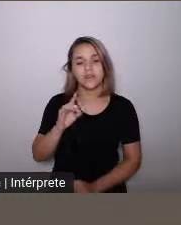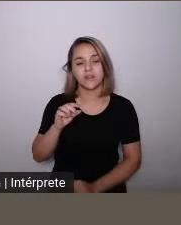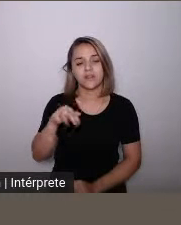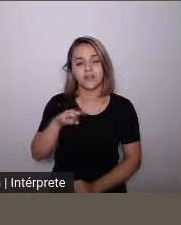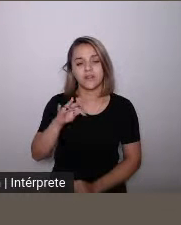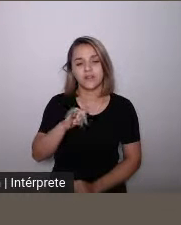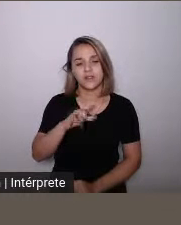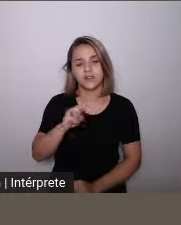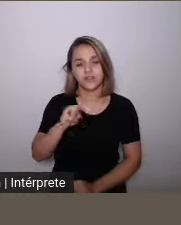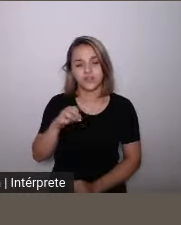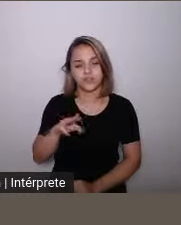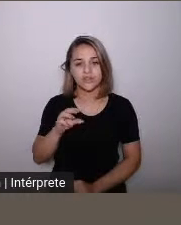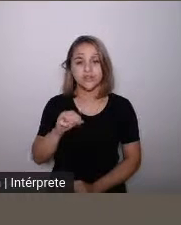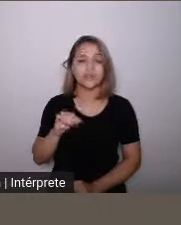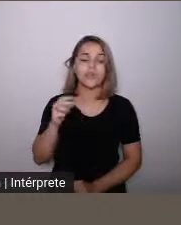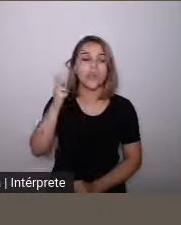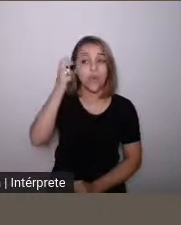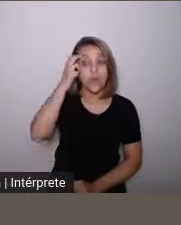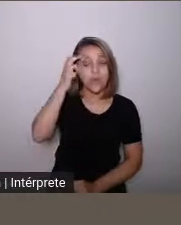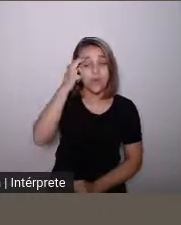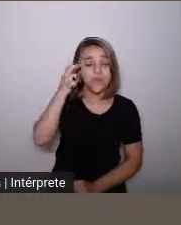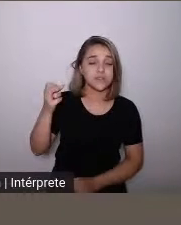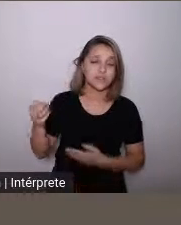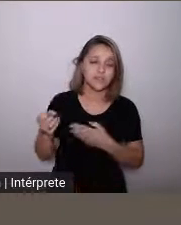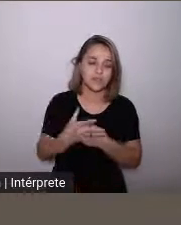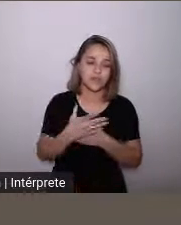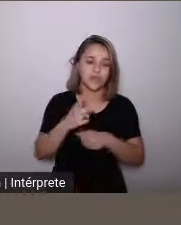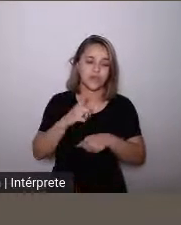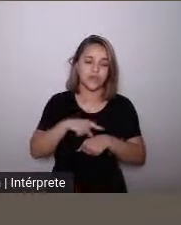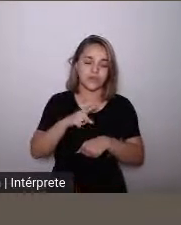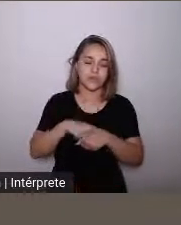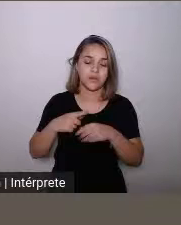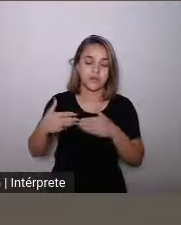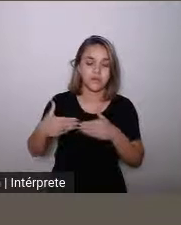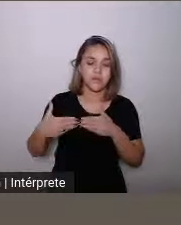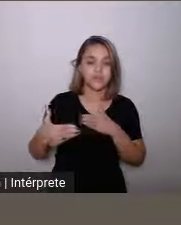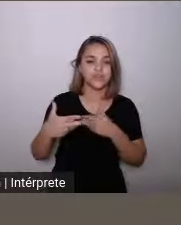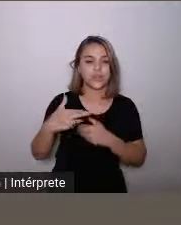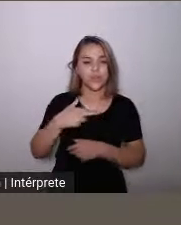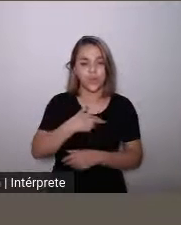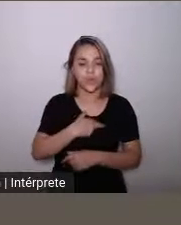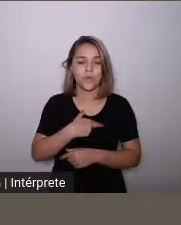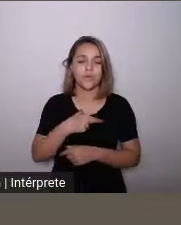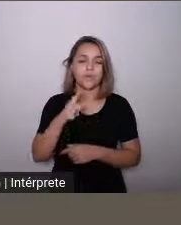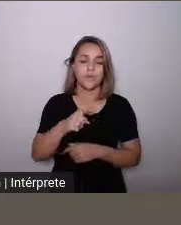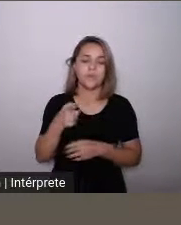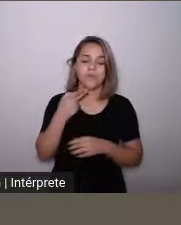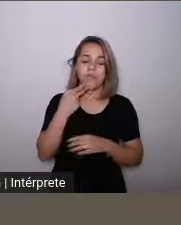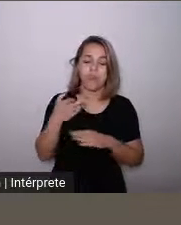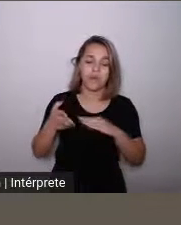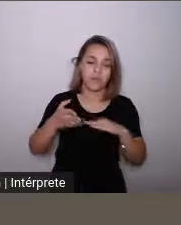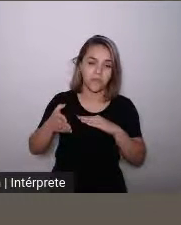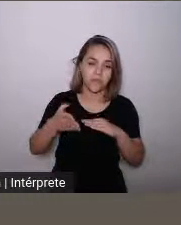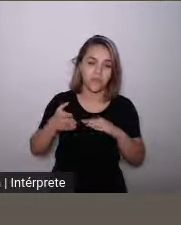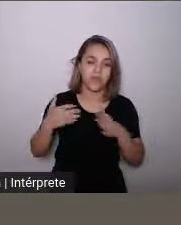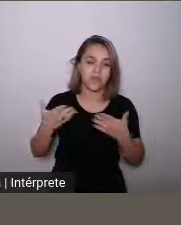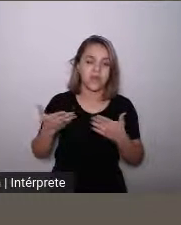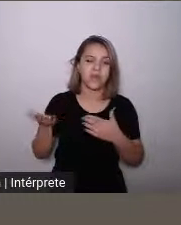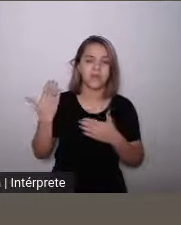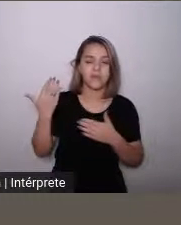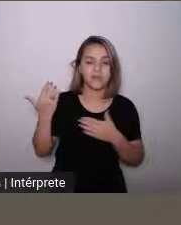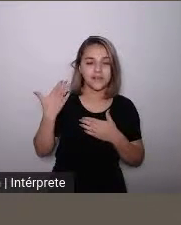nova consciência do tempo, em gestação a partir do romantismo, que se pode chamar moderna. Muitas épocas chamaram a si